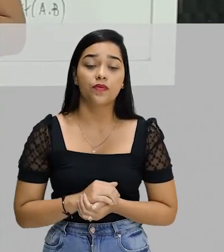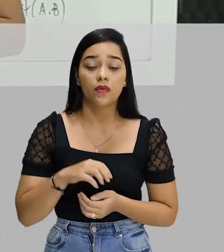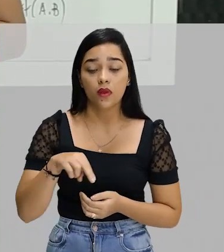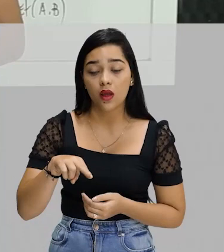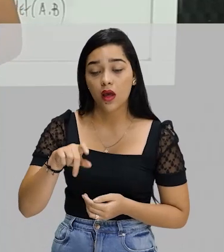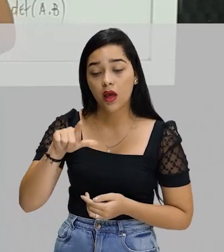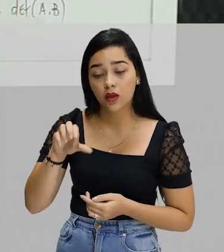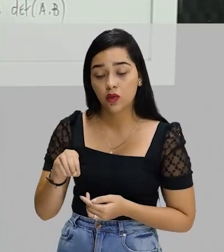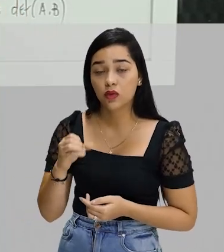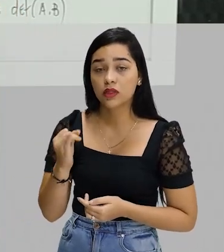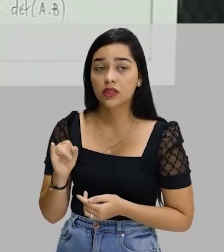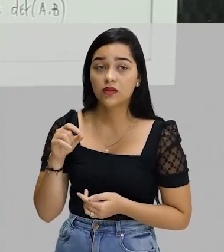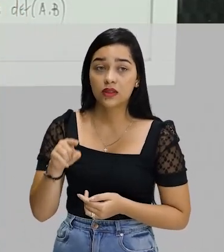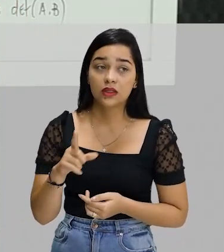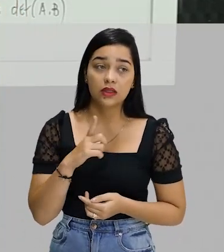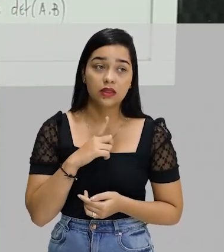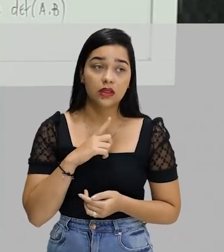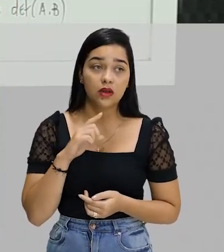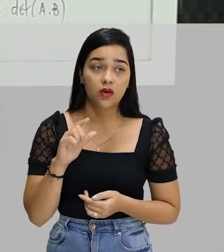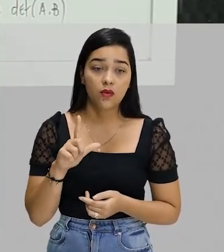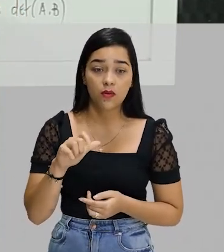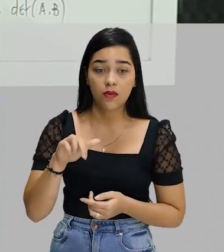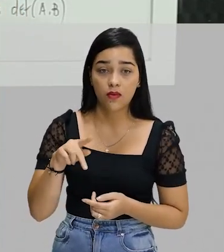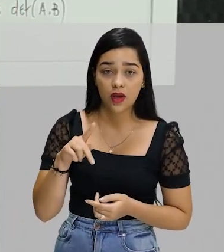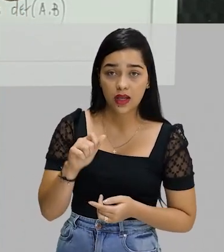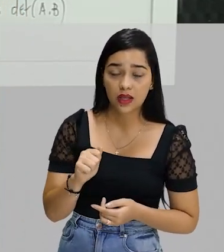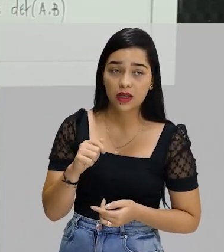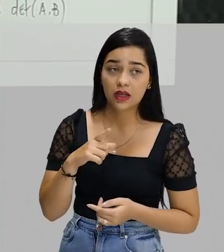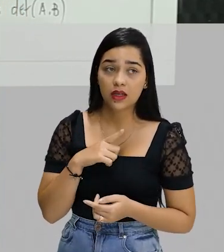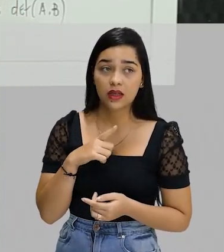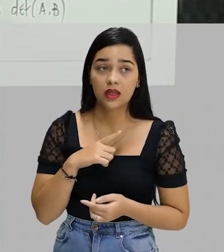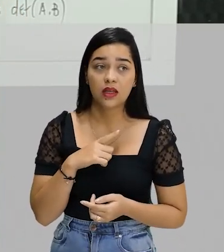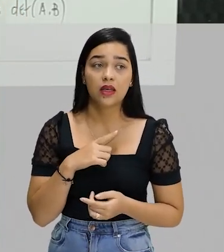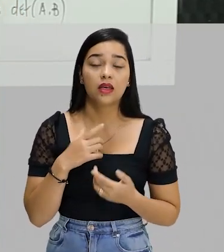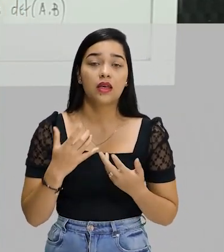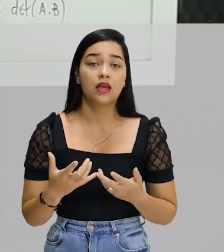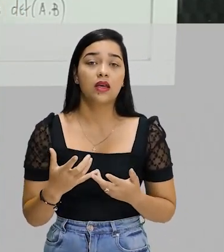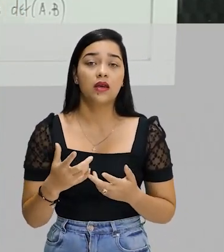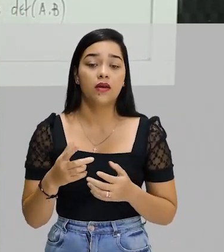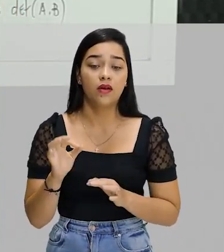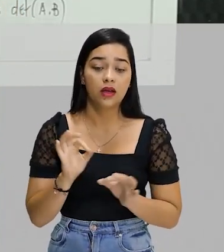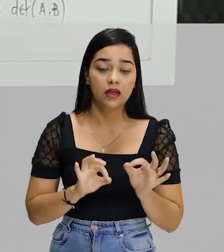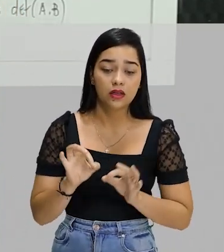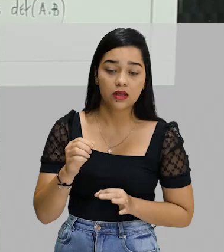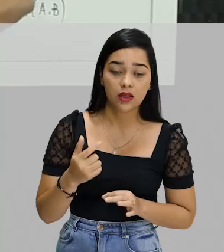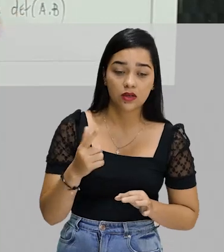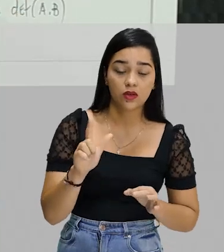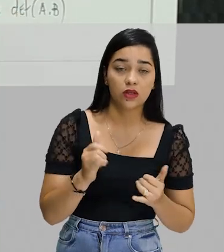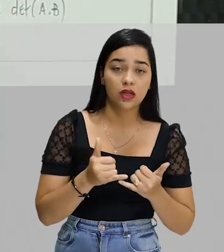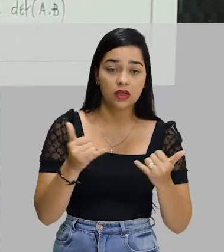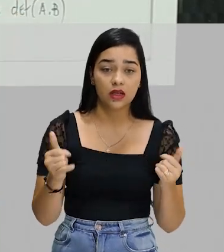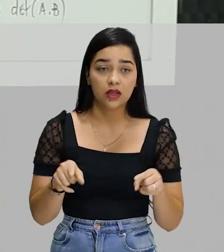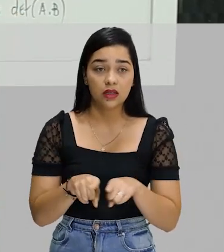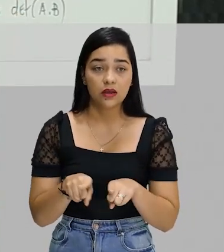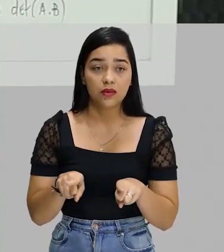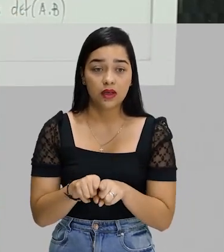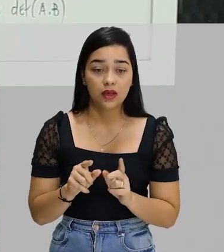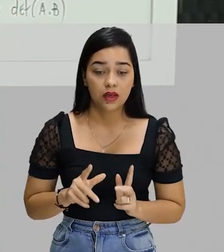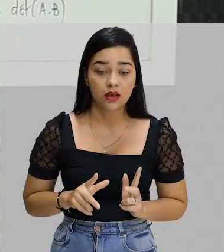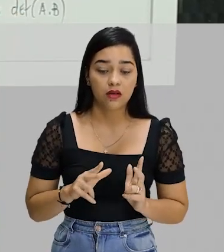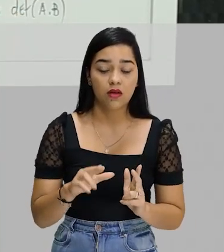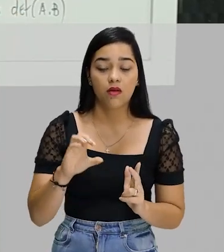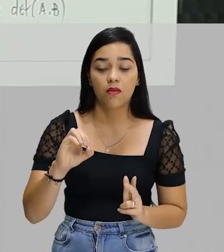nulo. Se você tiver uma linha que ela é formada pela combinação, pela operação das outras linhas, a mesma coisa serve